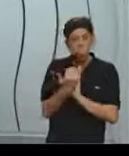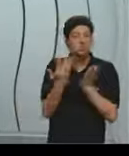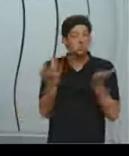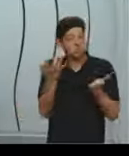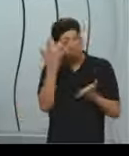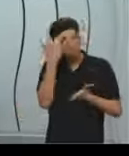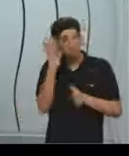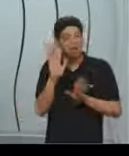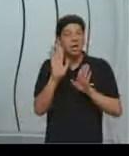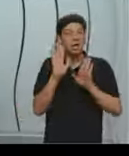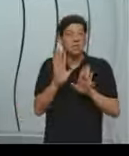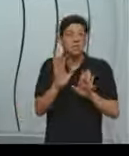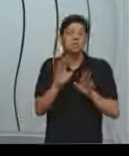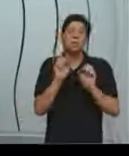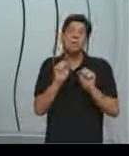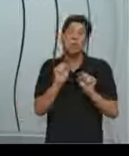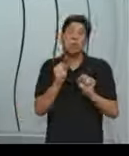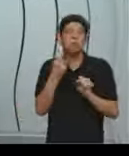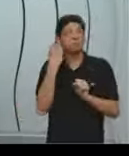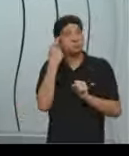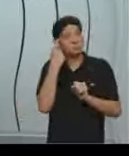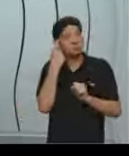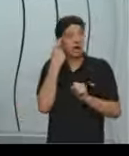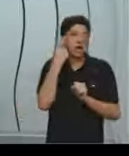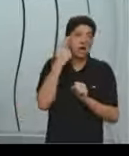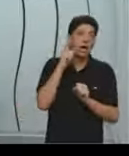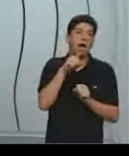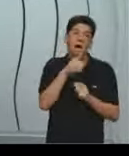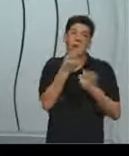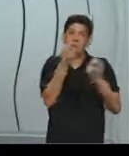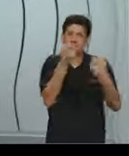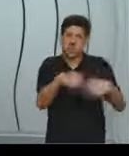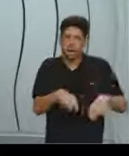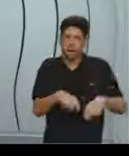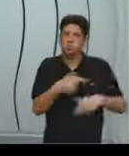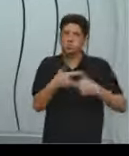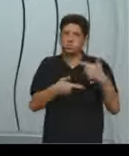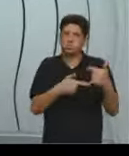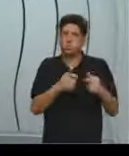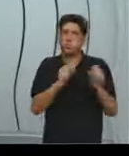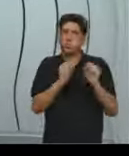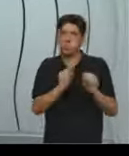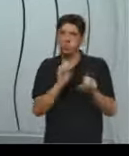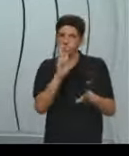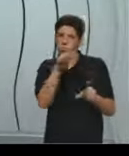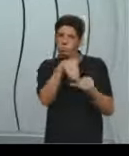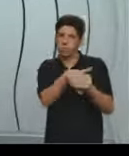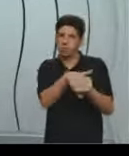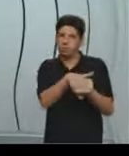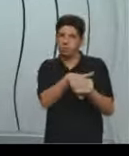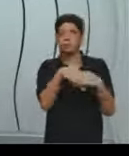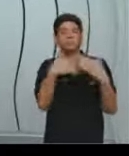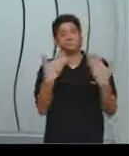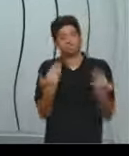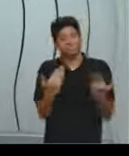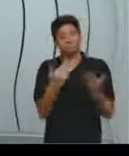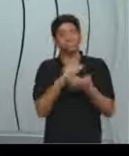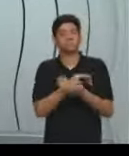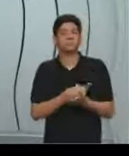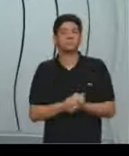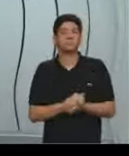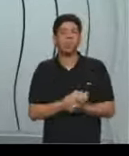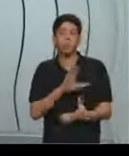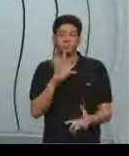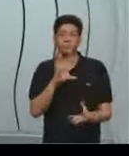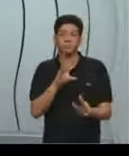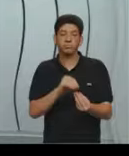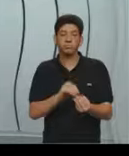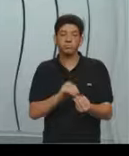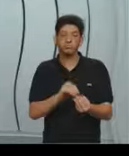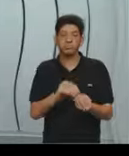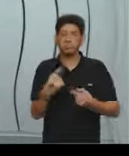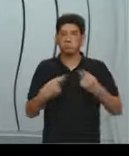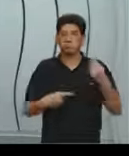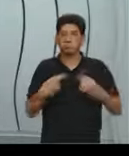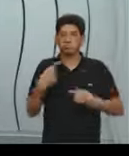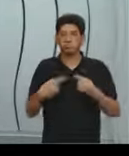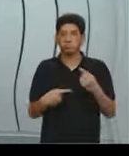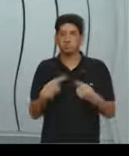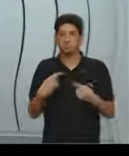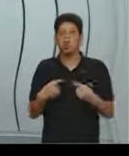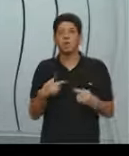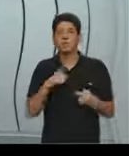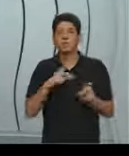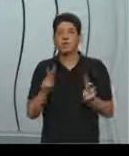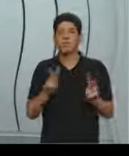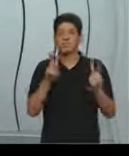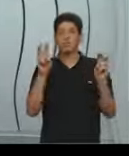é ou não é capaz de assumir aquele cargo Então eu acho que é muito isso e para terminar essa discussão tem frase aqui para